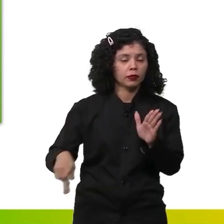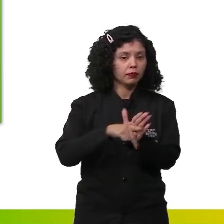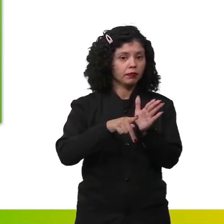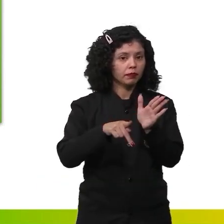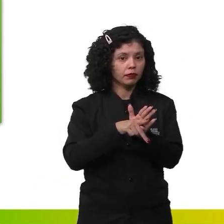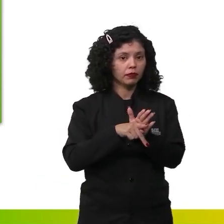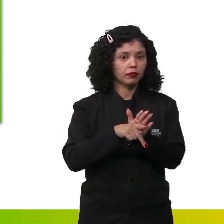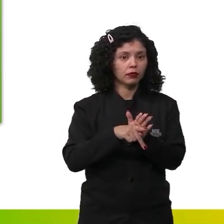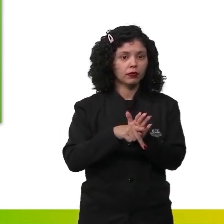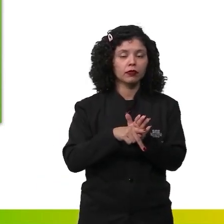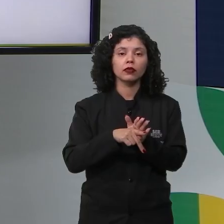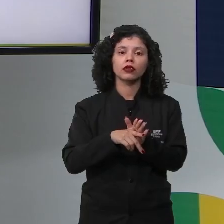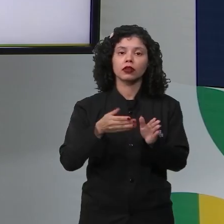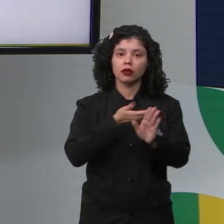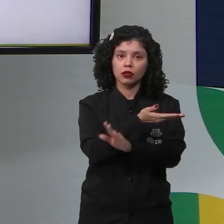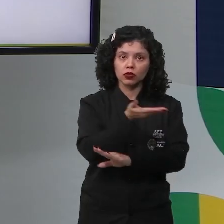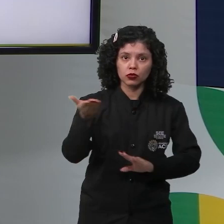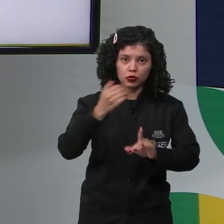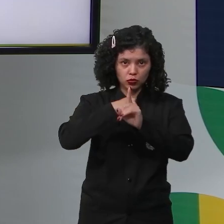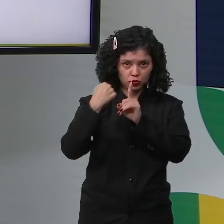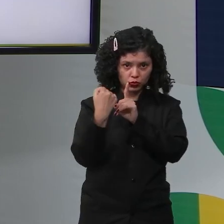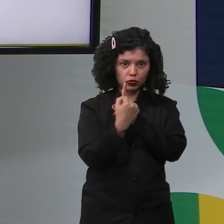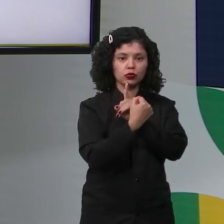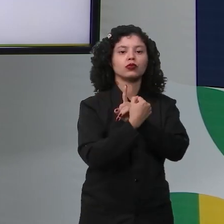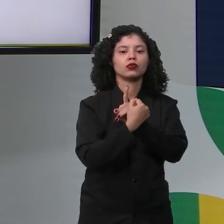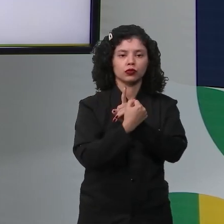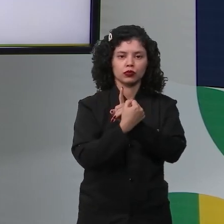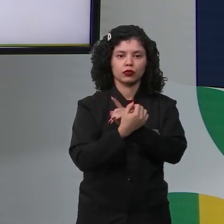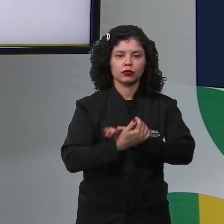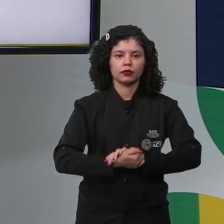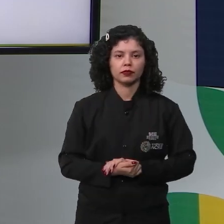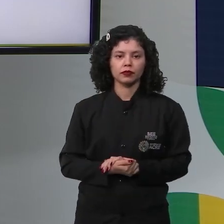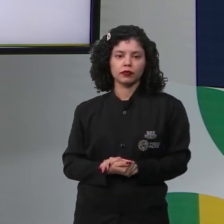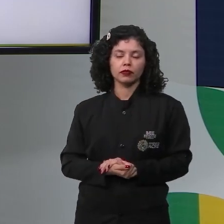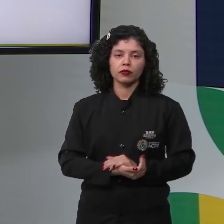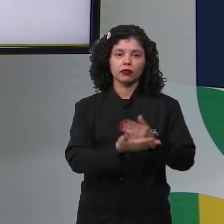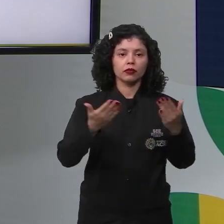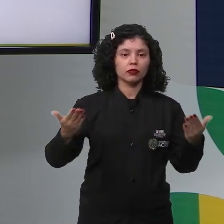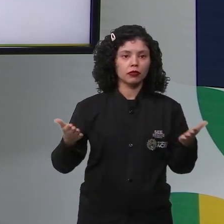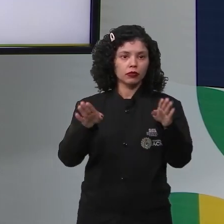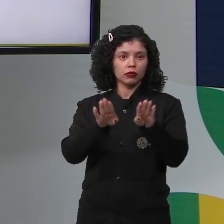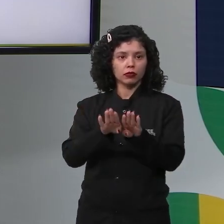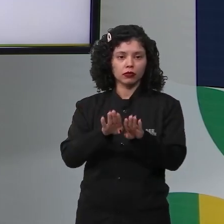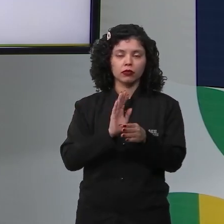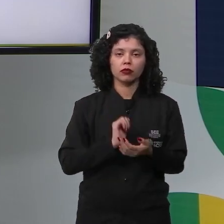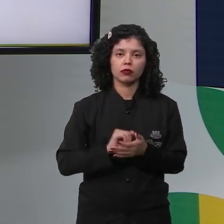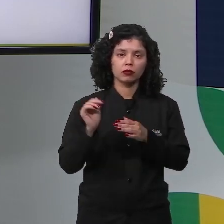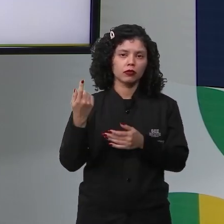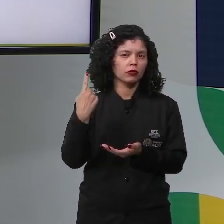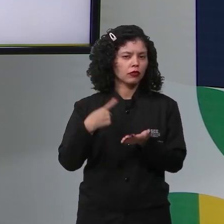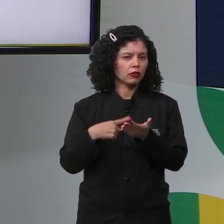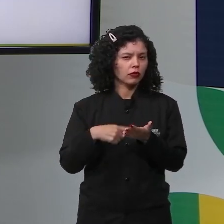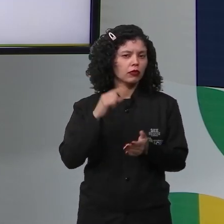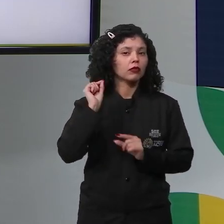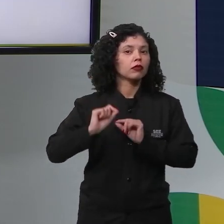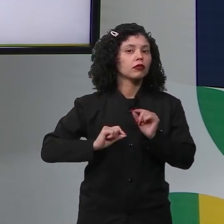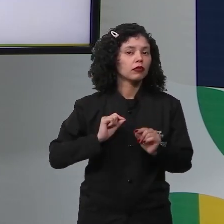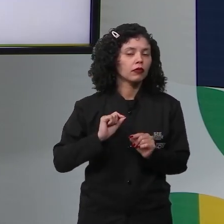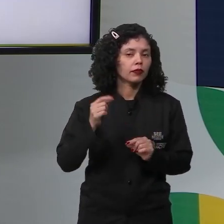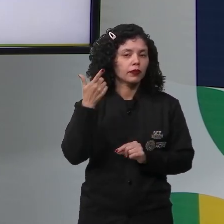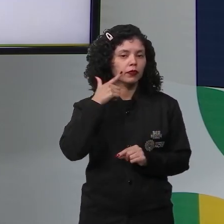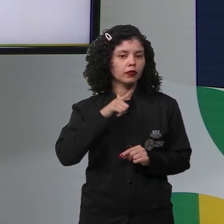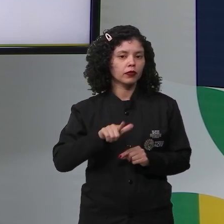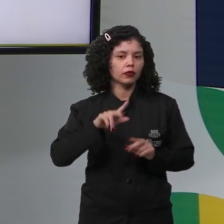seu status perante a sociedade. E também temos que levar em consideração o